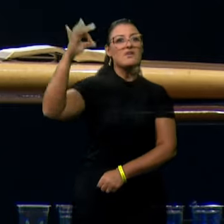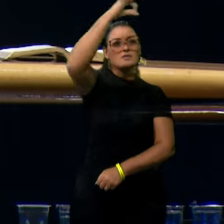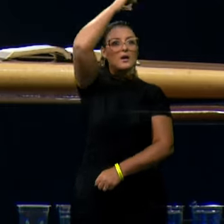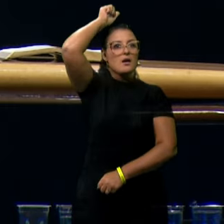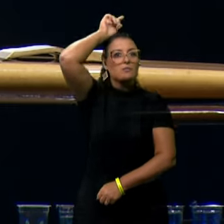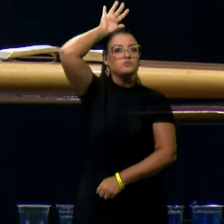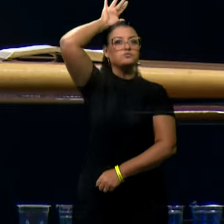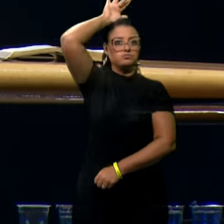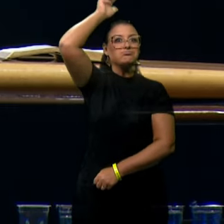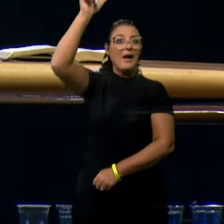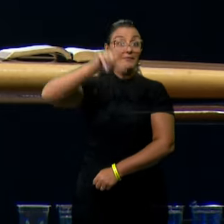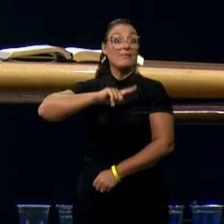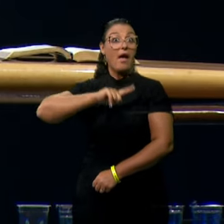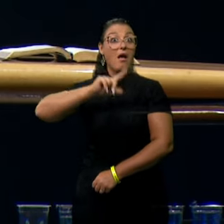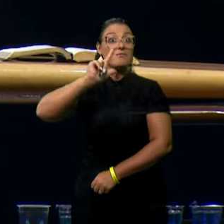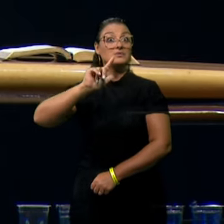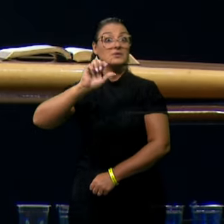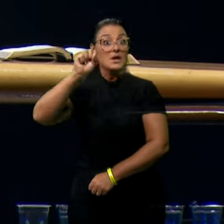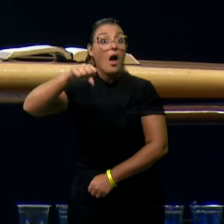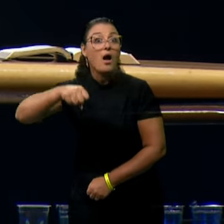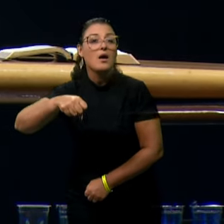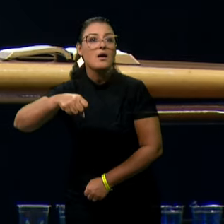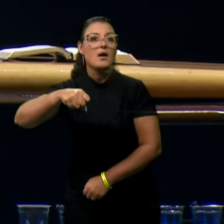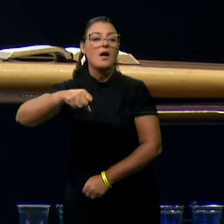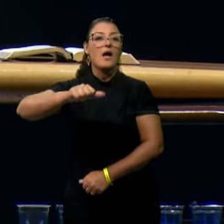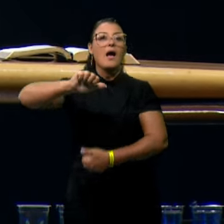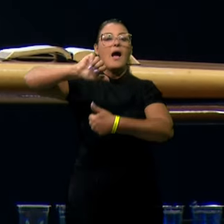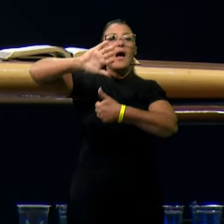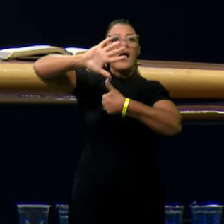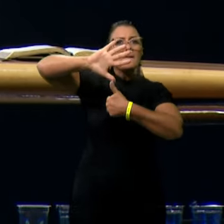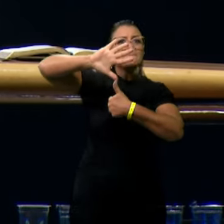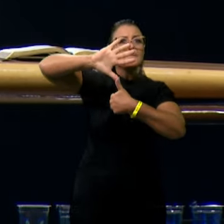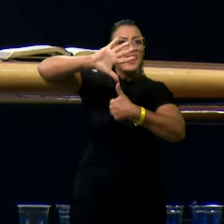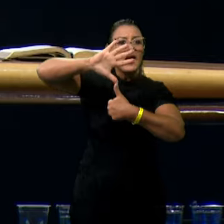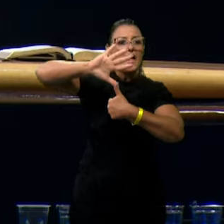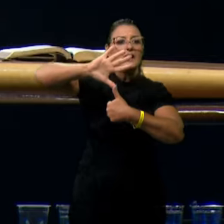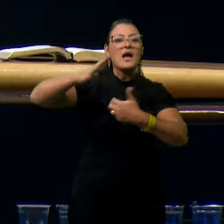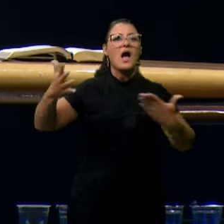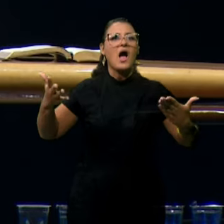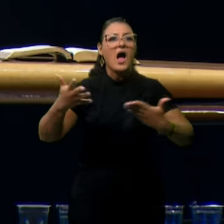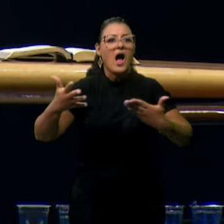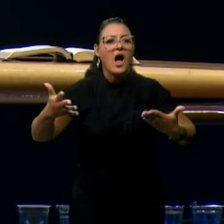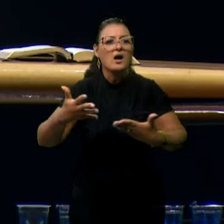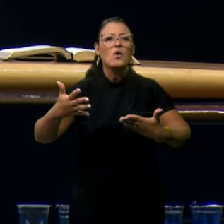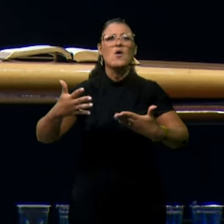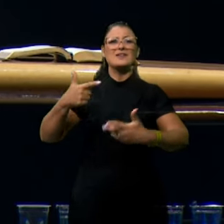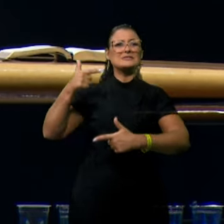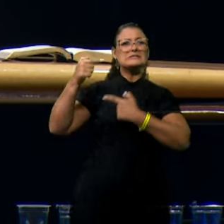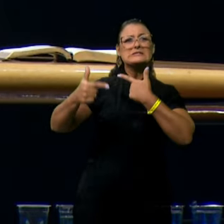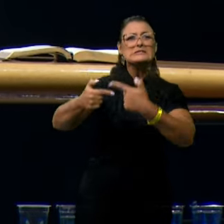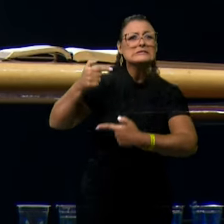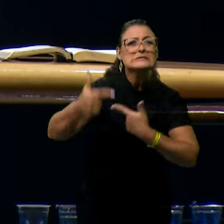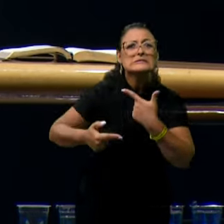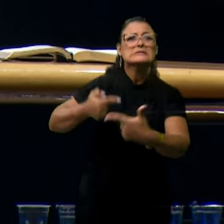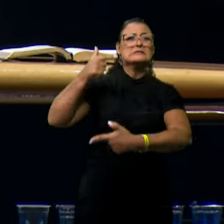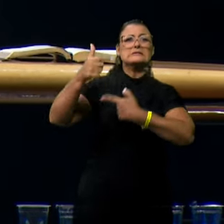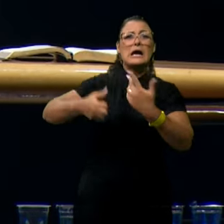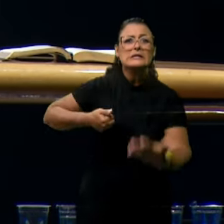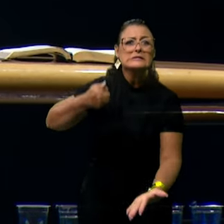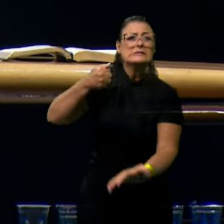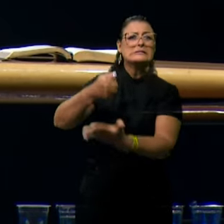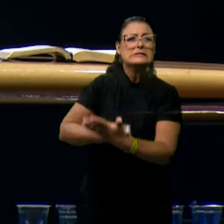a realidade deles American está numa luta também decisiva enquanto que o Brasil são as Dona ação que tudo